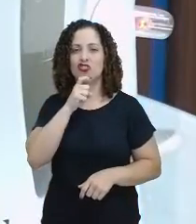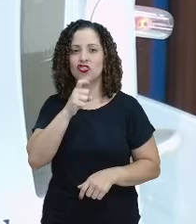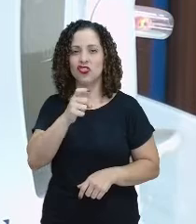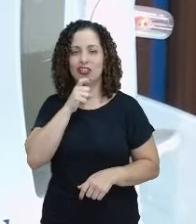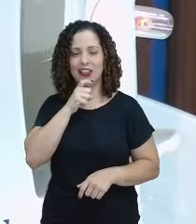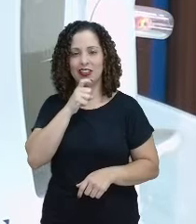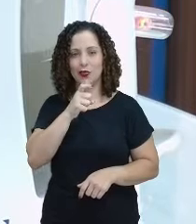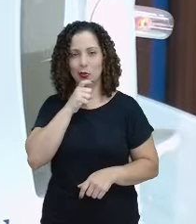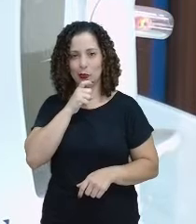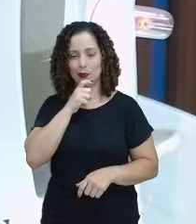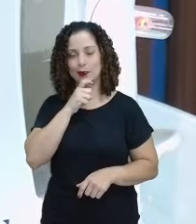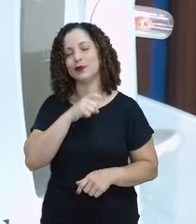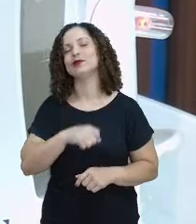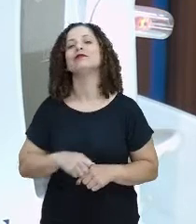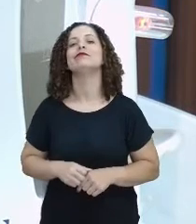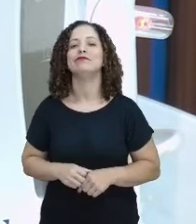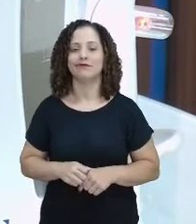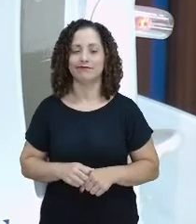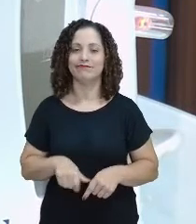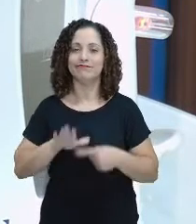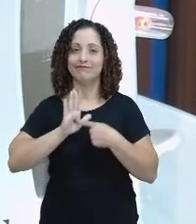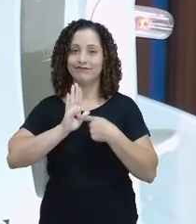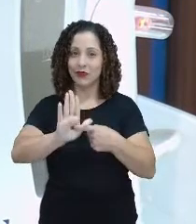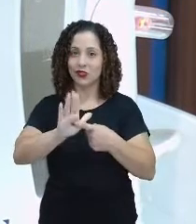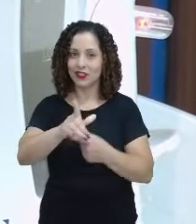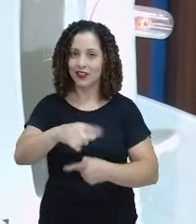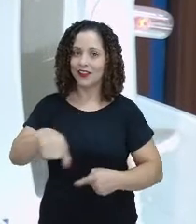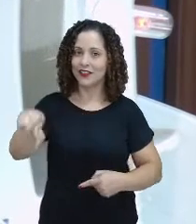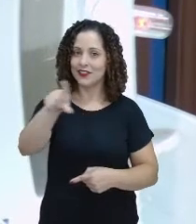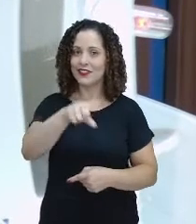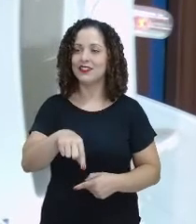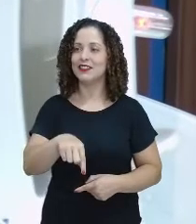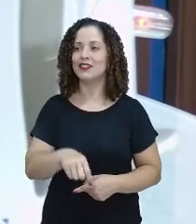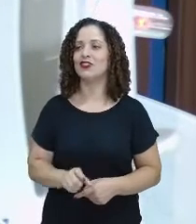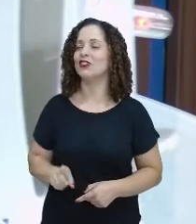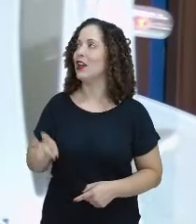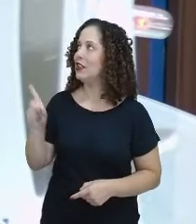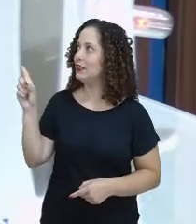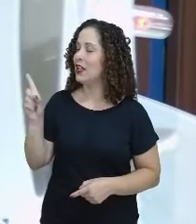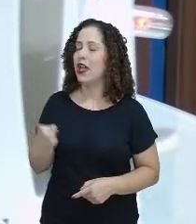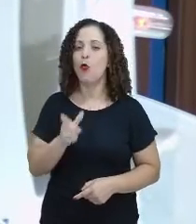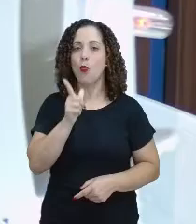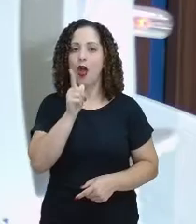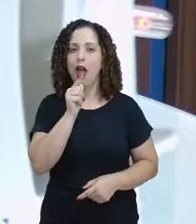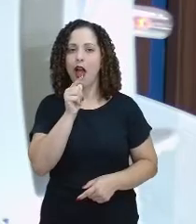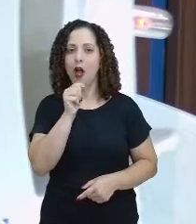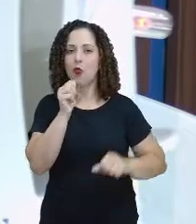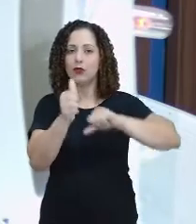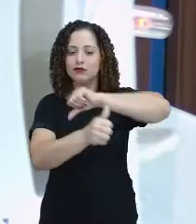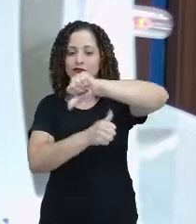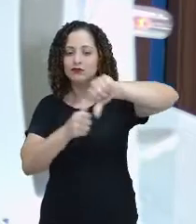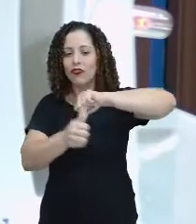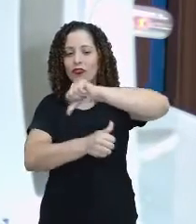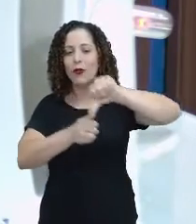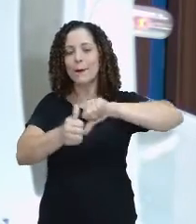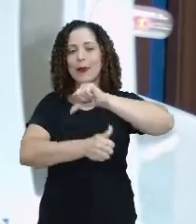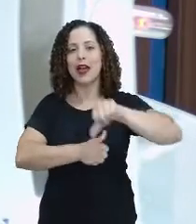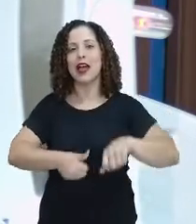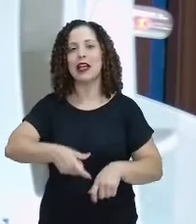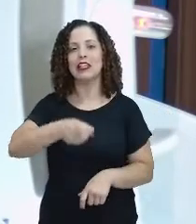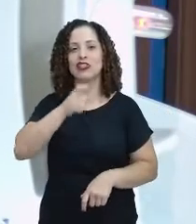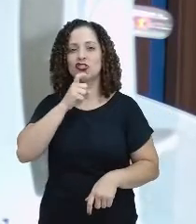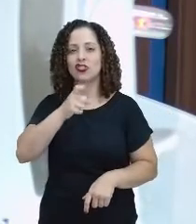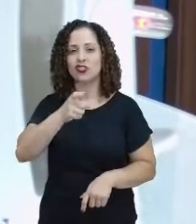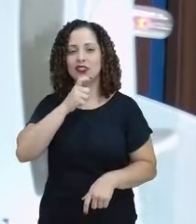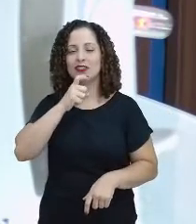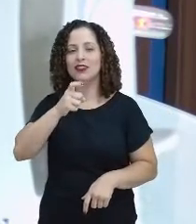aqui, ó, gelo, para mostrar. Esta aqui é uma água, e ela está em estado